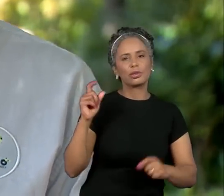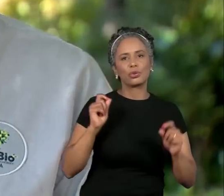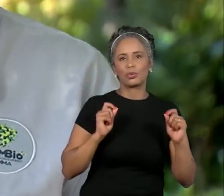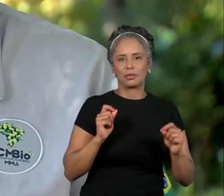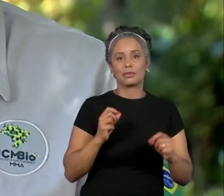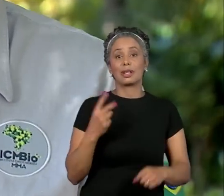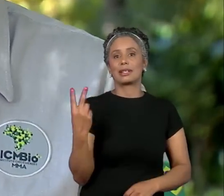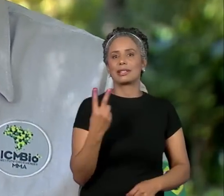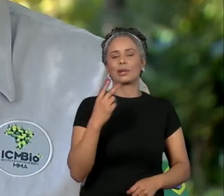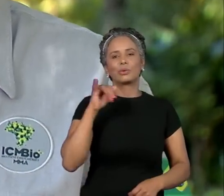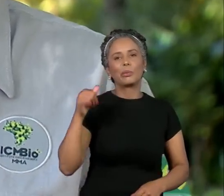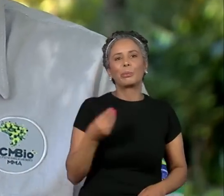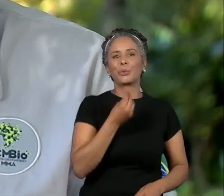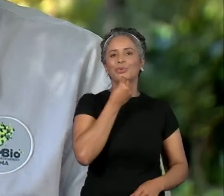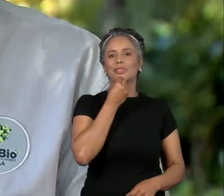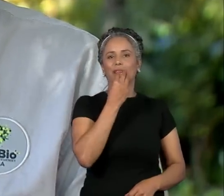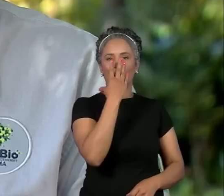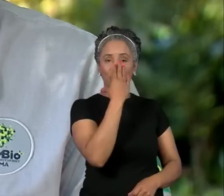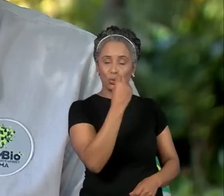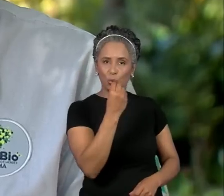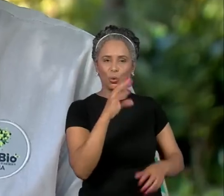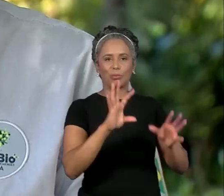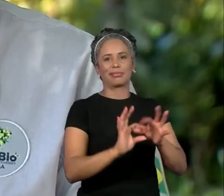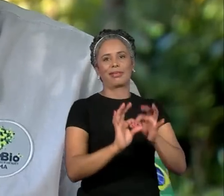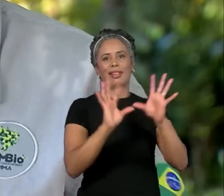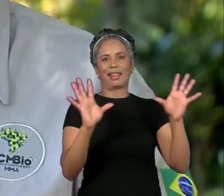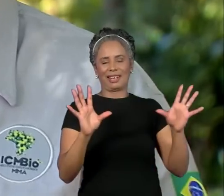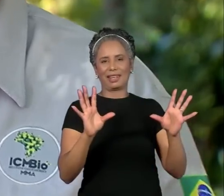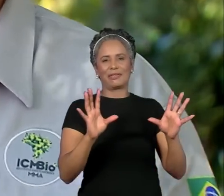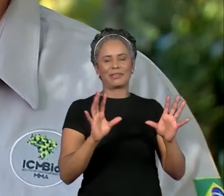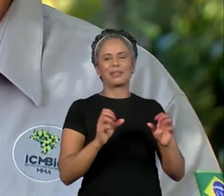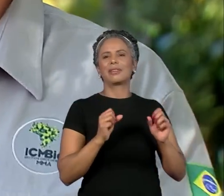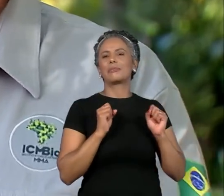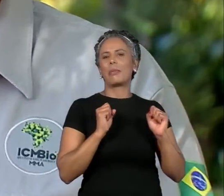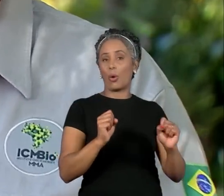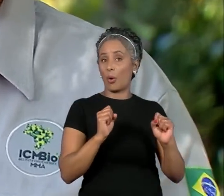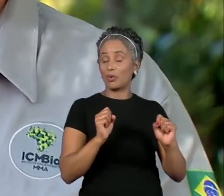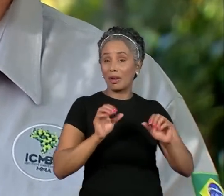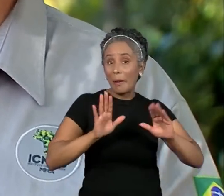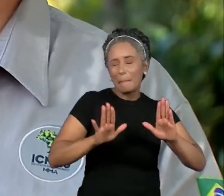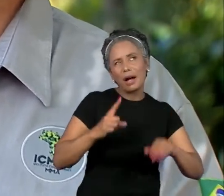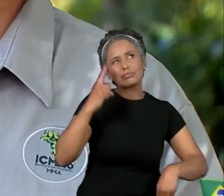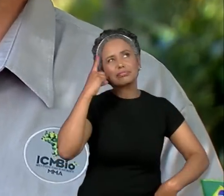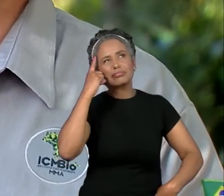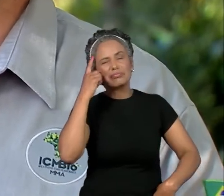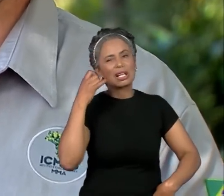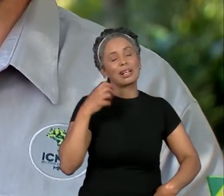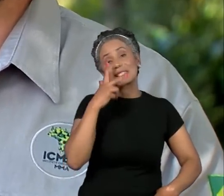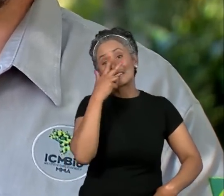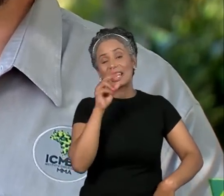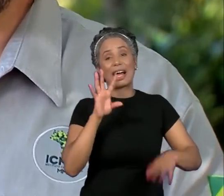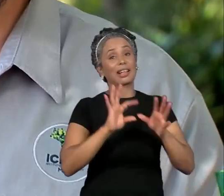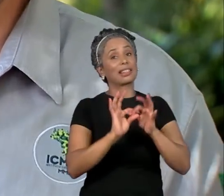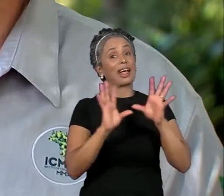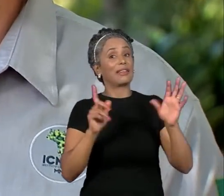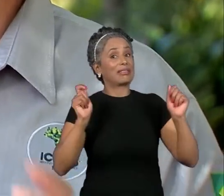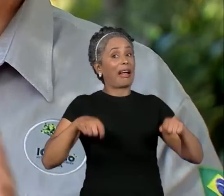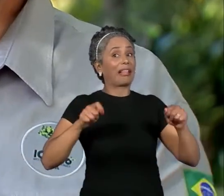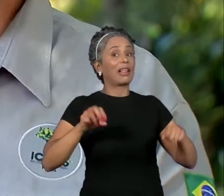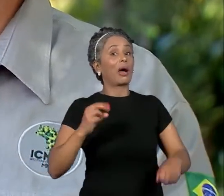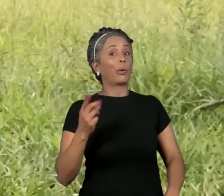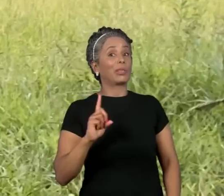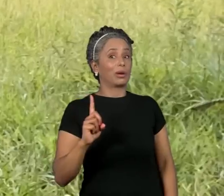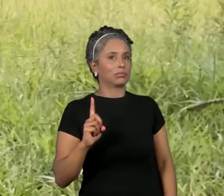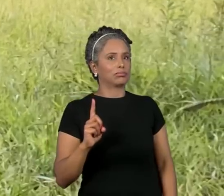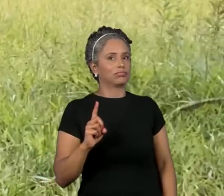chance de liberdade para o bicho. Mas isso você só vai ter se você tem convicção de que ele está pronto para ser solto, né? E aí é